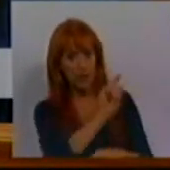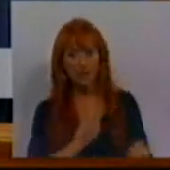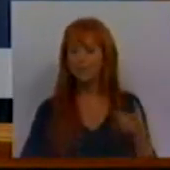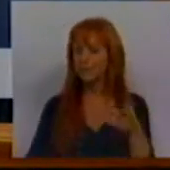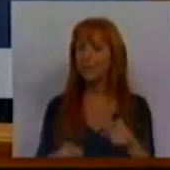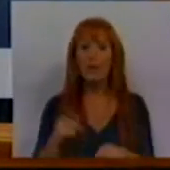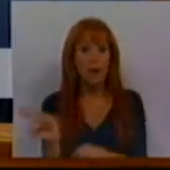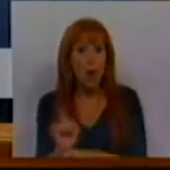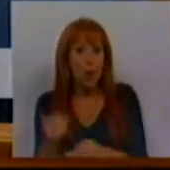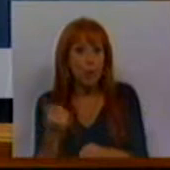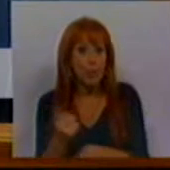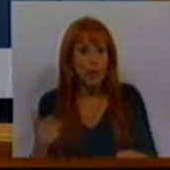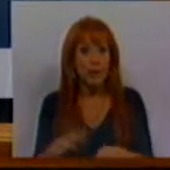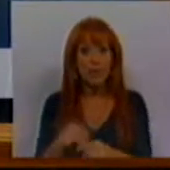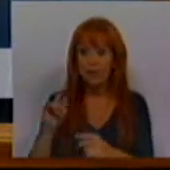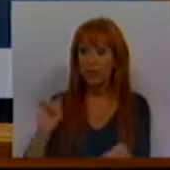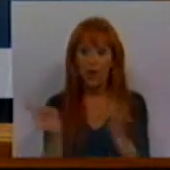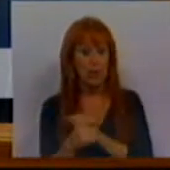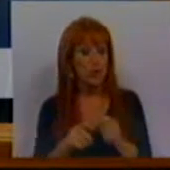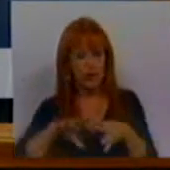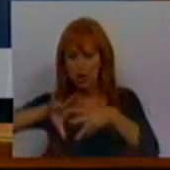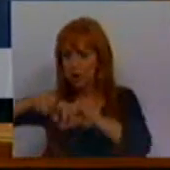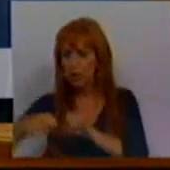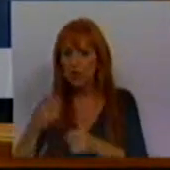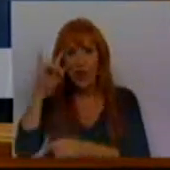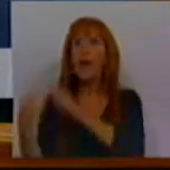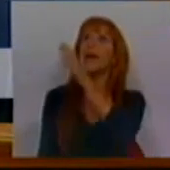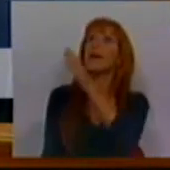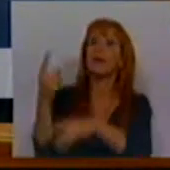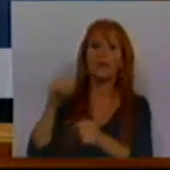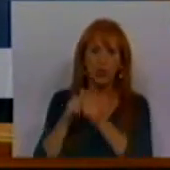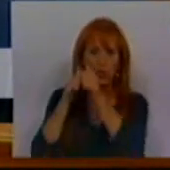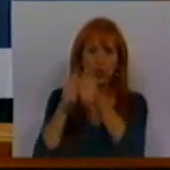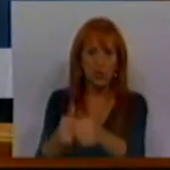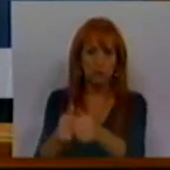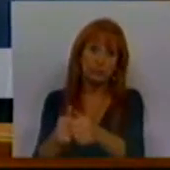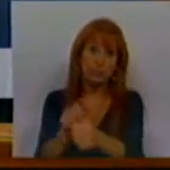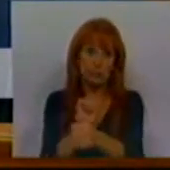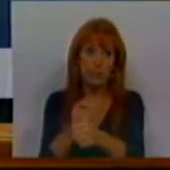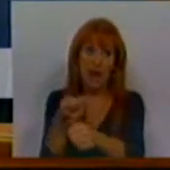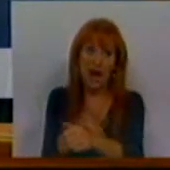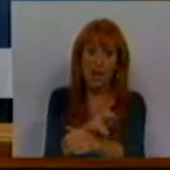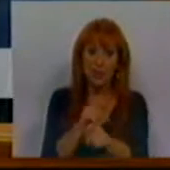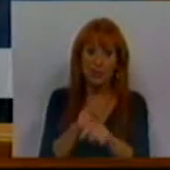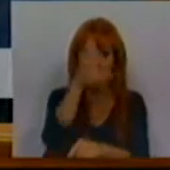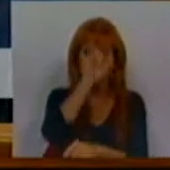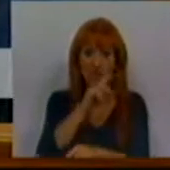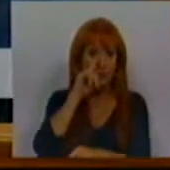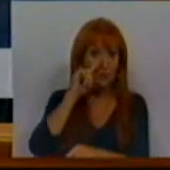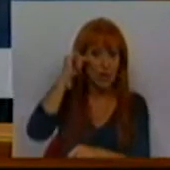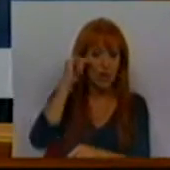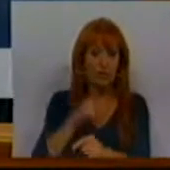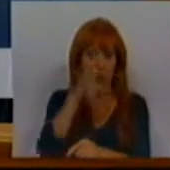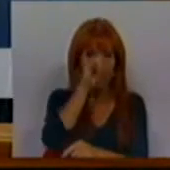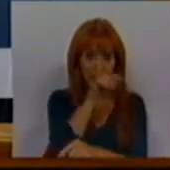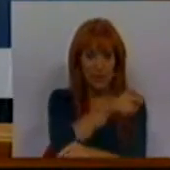Governo. Desde logo, em contraponto a uma distribuição criativa que foi seguida pelo seu antecessor e pelo Ministro Vítor Gaspar e